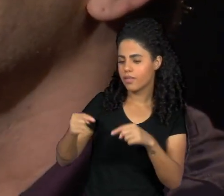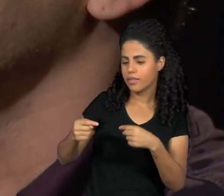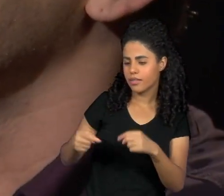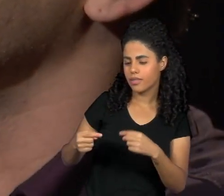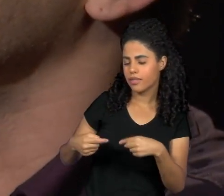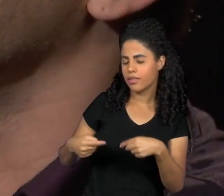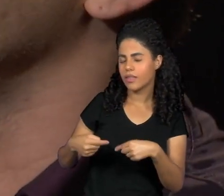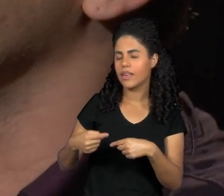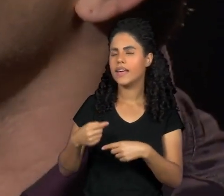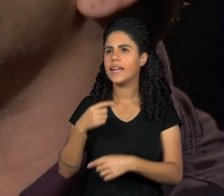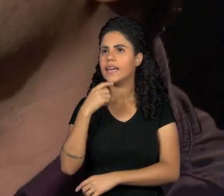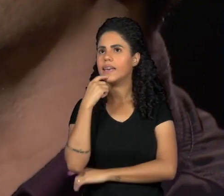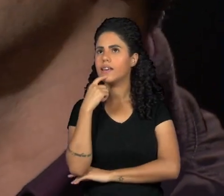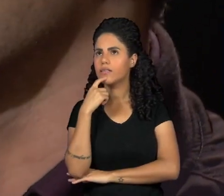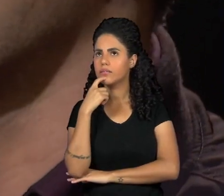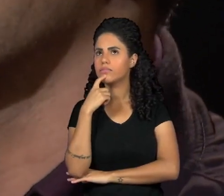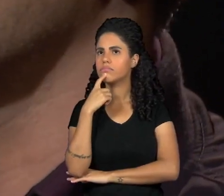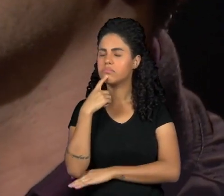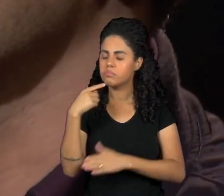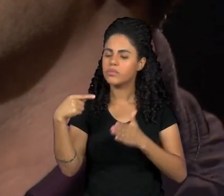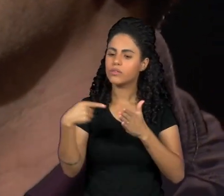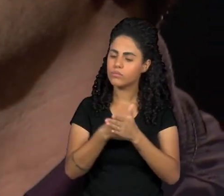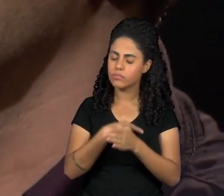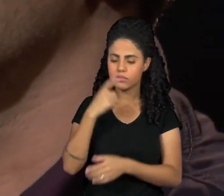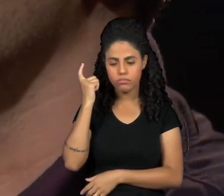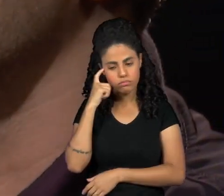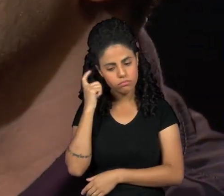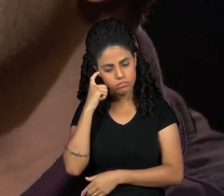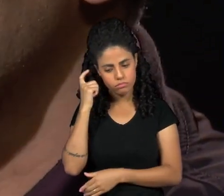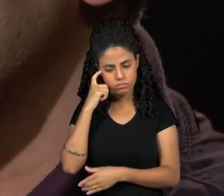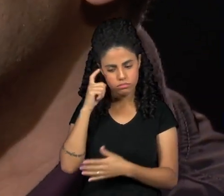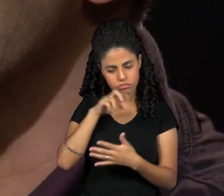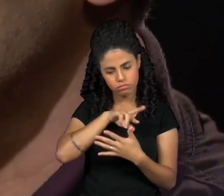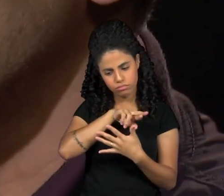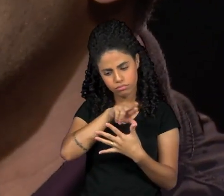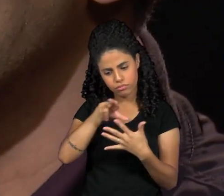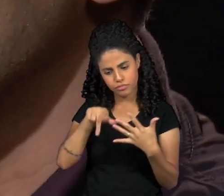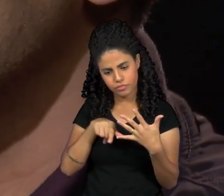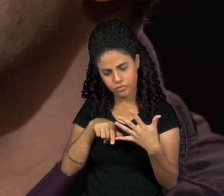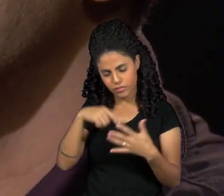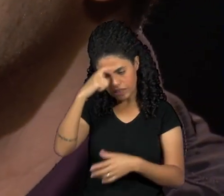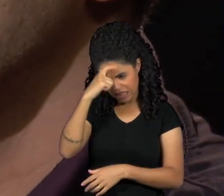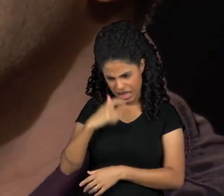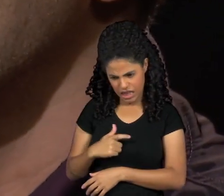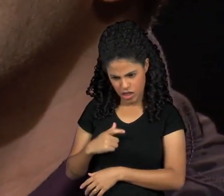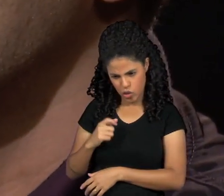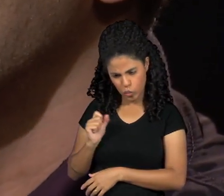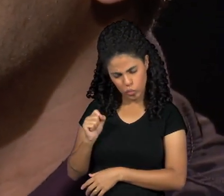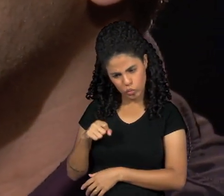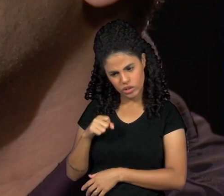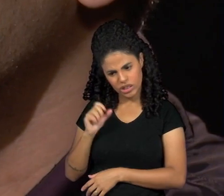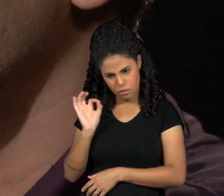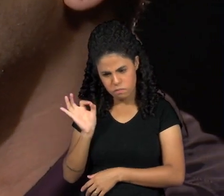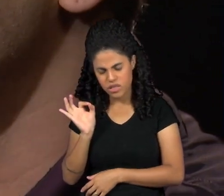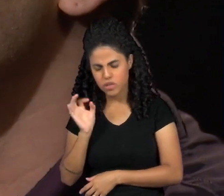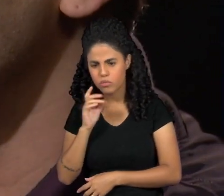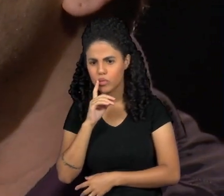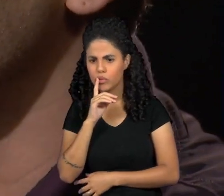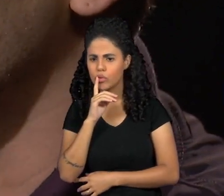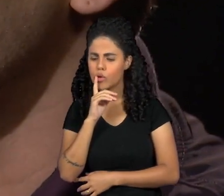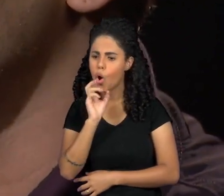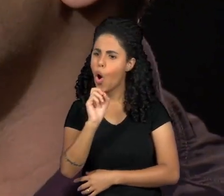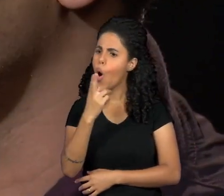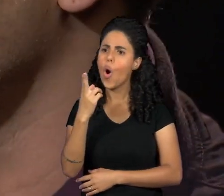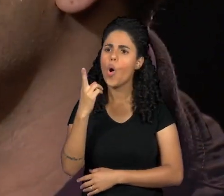provocações, e eu me pergunto depois, será que sou eu mesmo? Ou